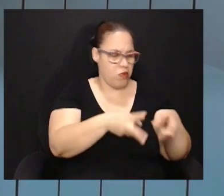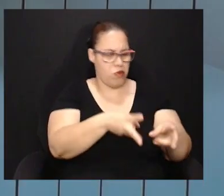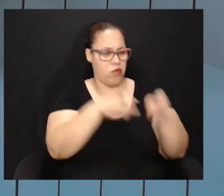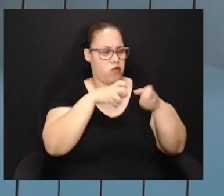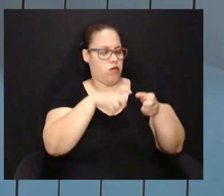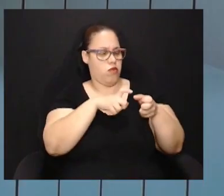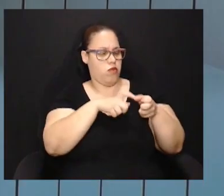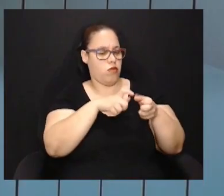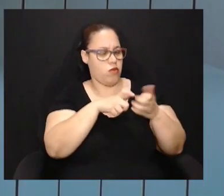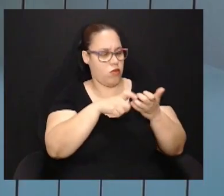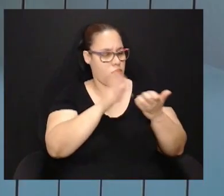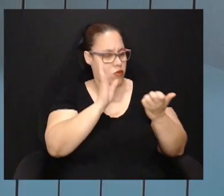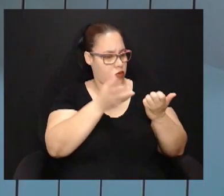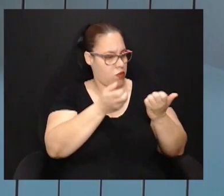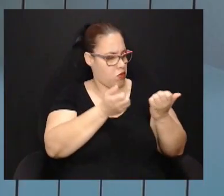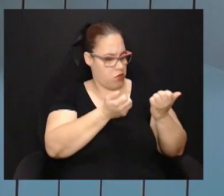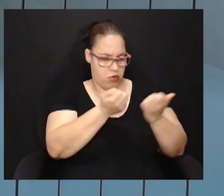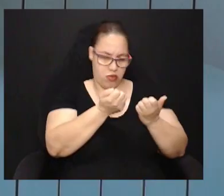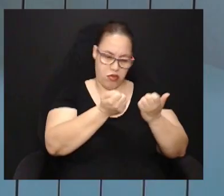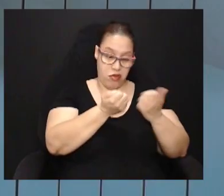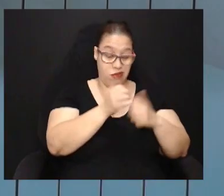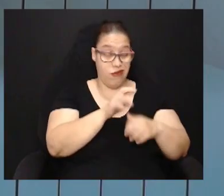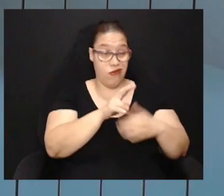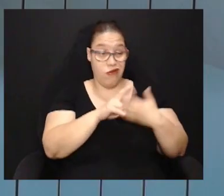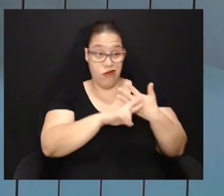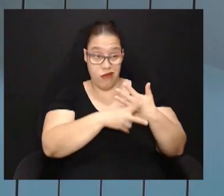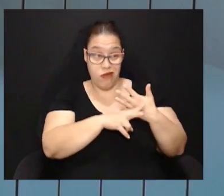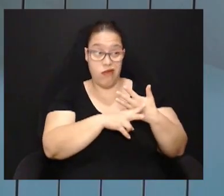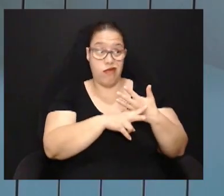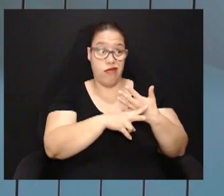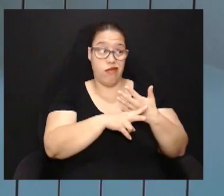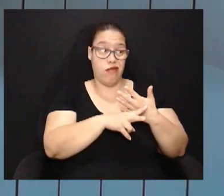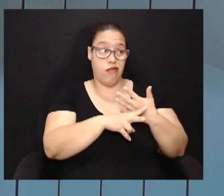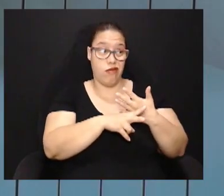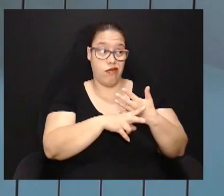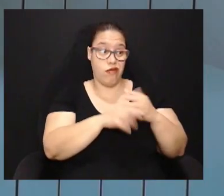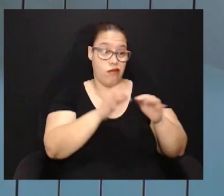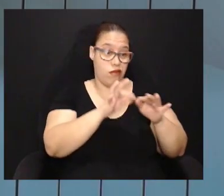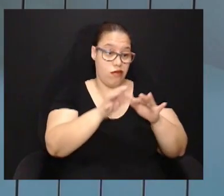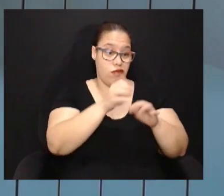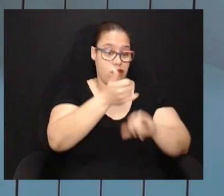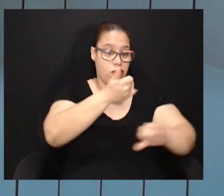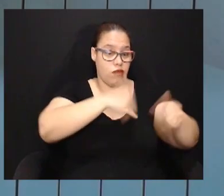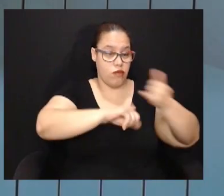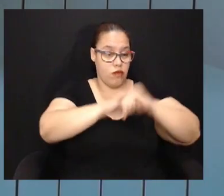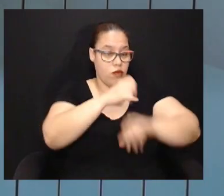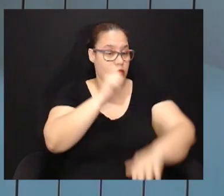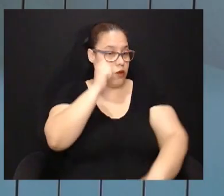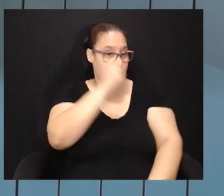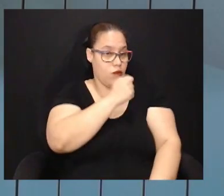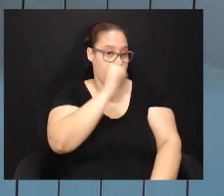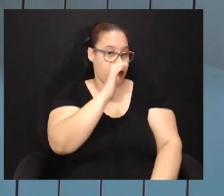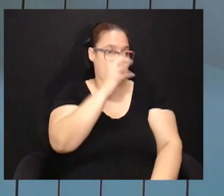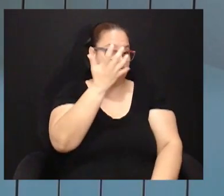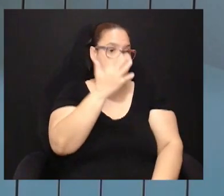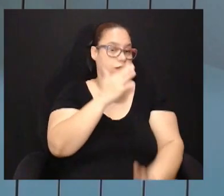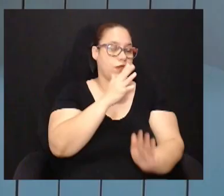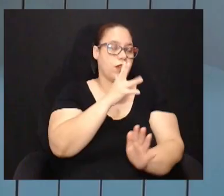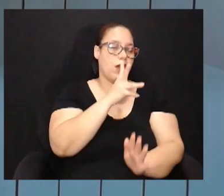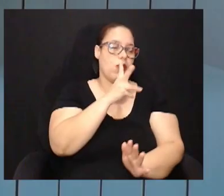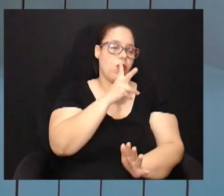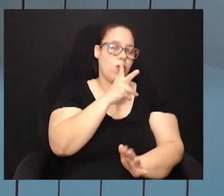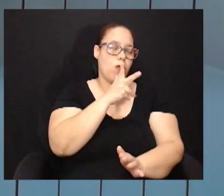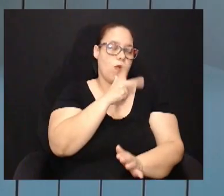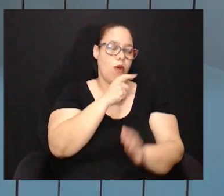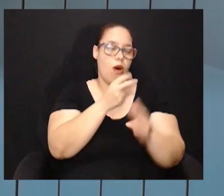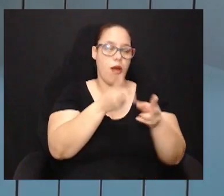é possível perceber já na unha algum efeito dessa substância? Porque a gravidade ela só acontece